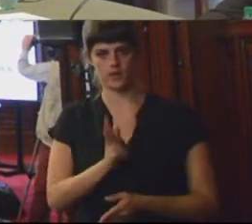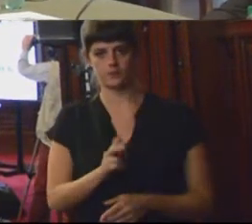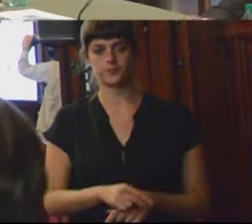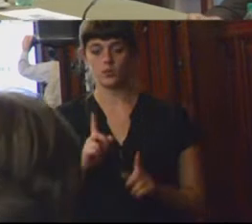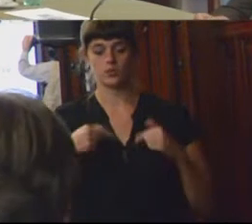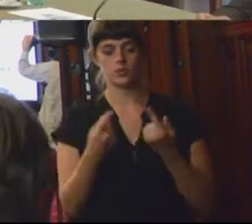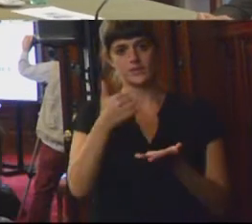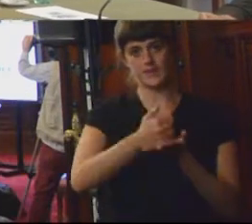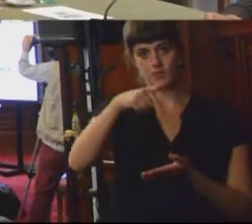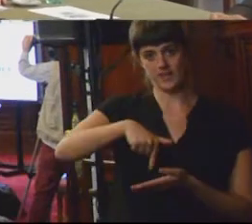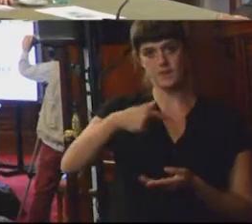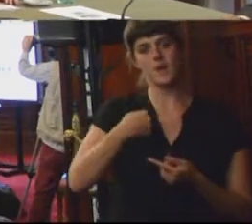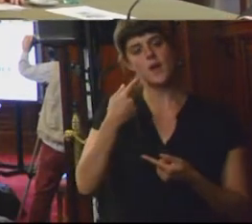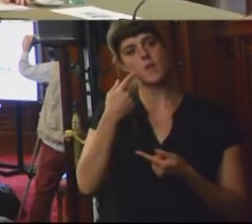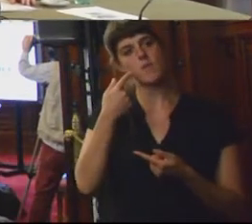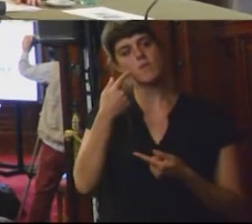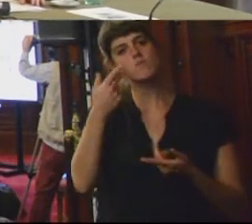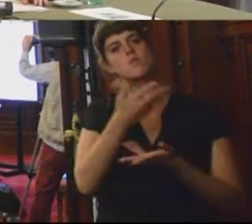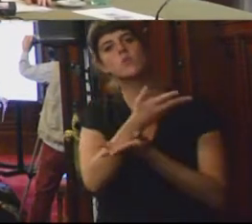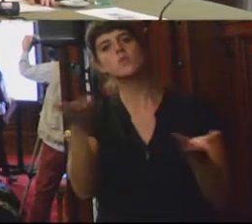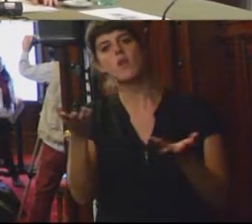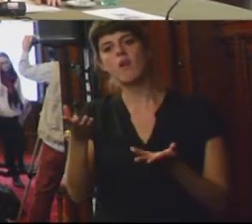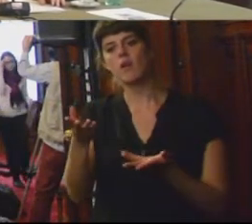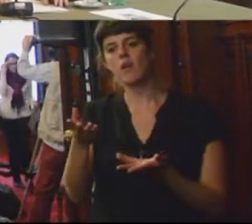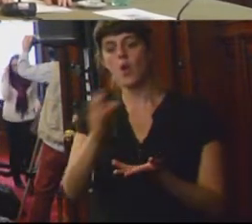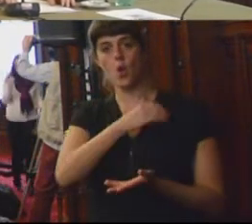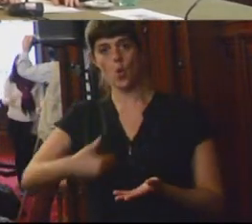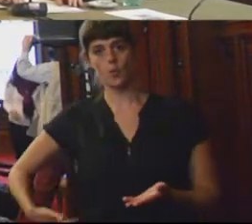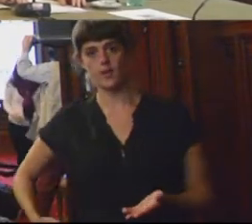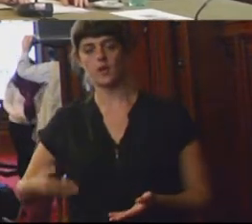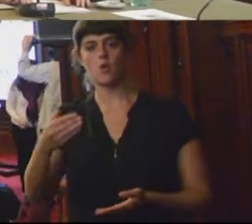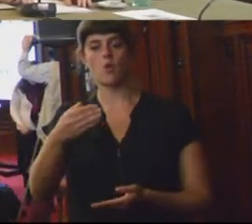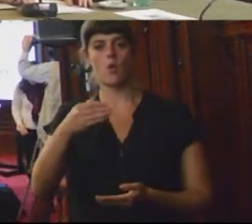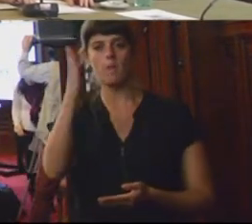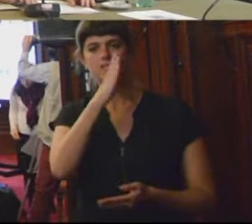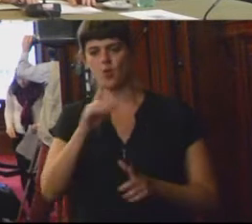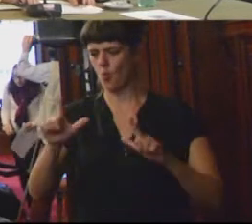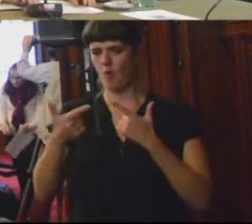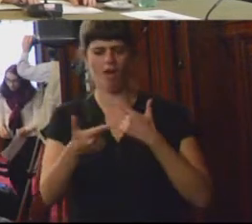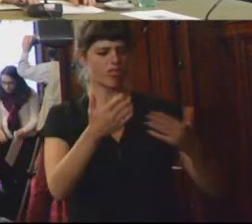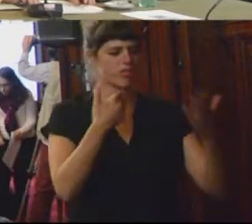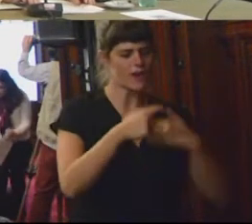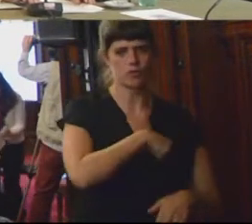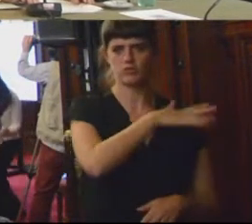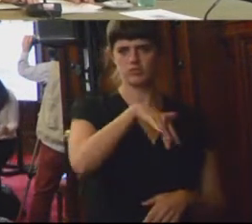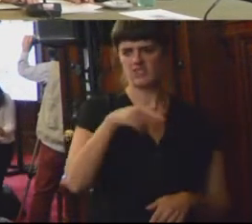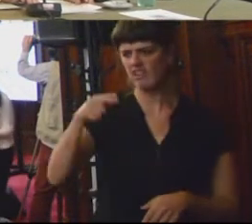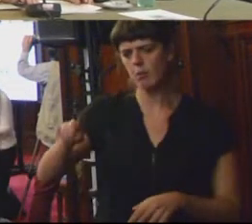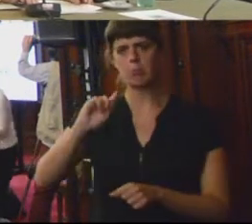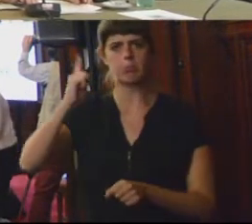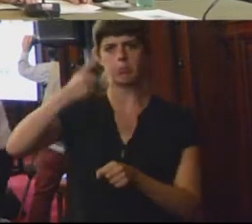para demonstrar que o ilegítimo governo brasileiro, sem diálogo social, implementou reformas na